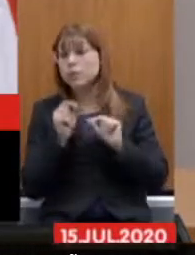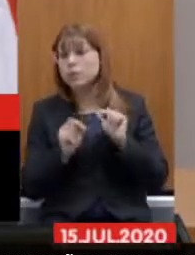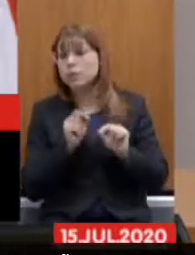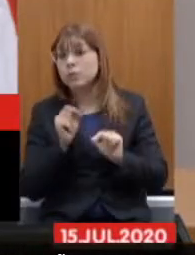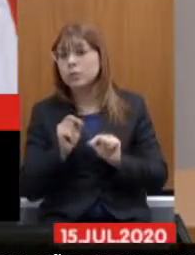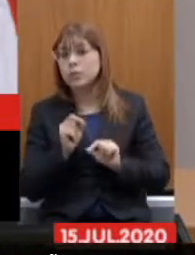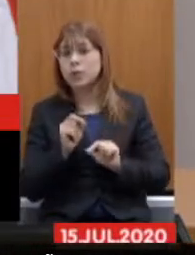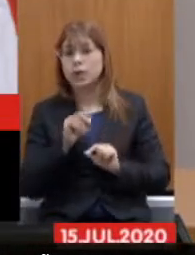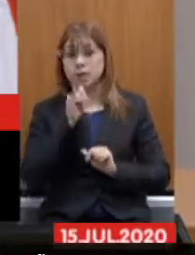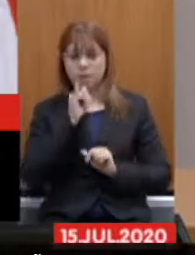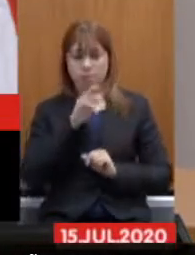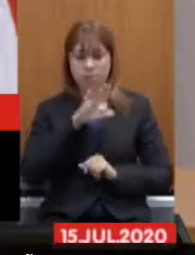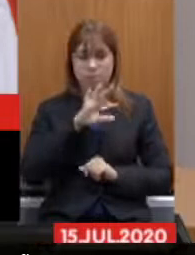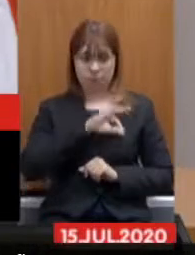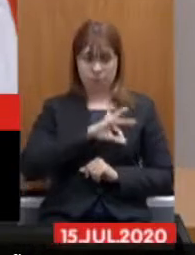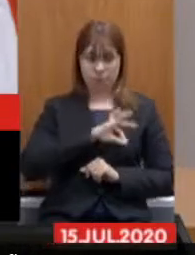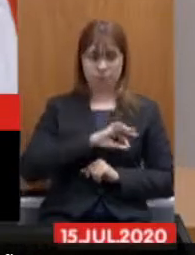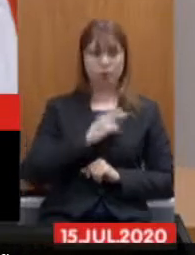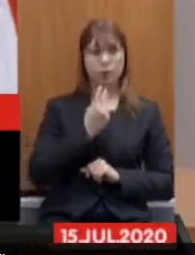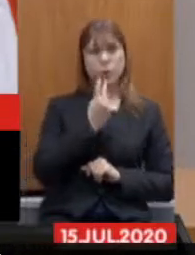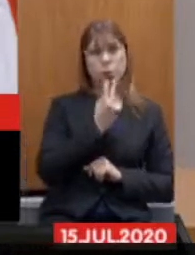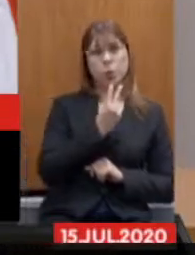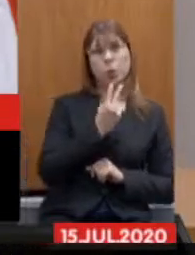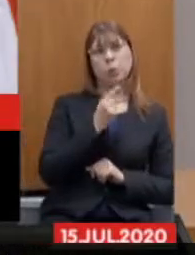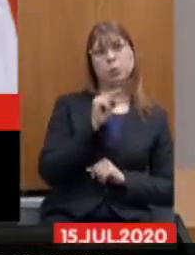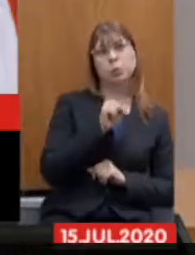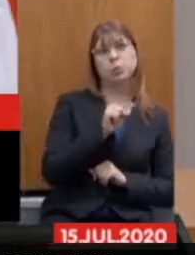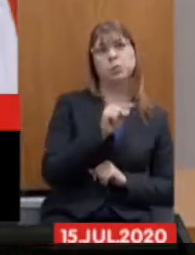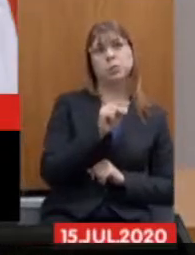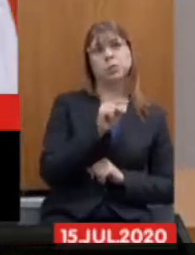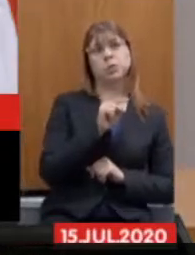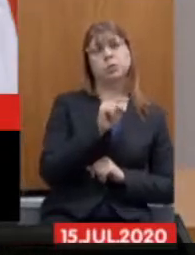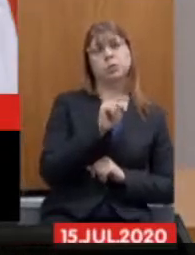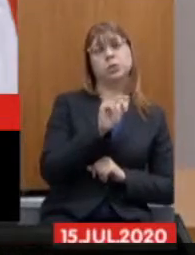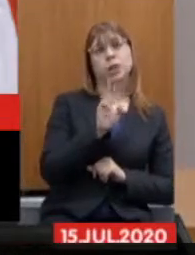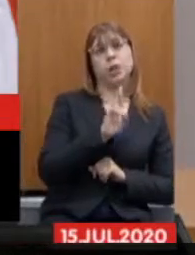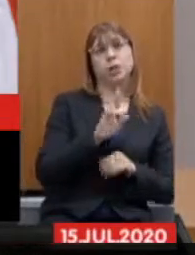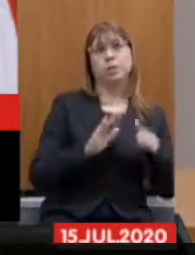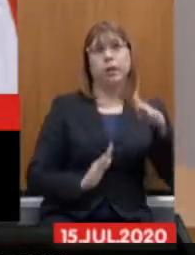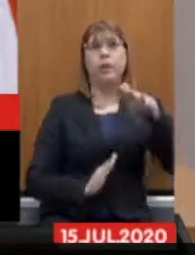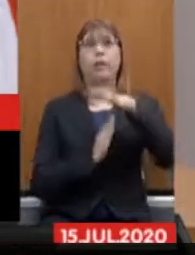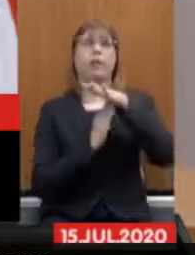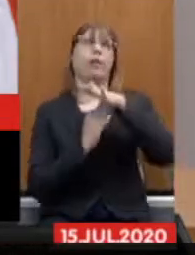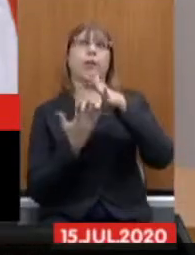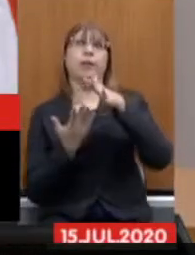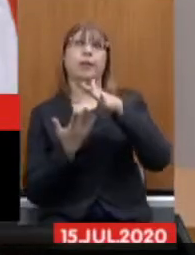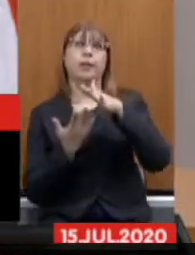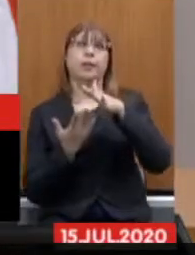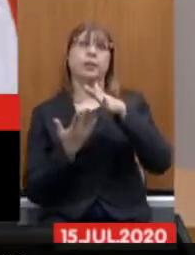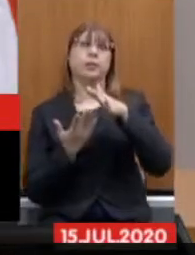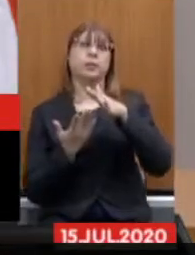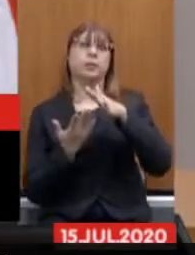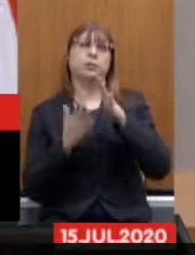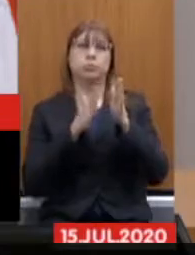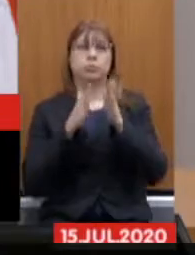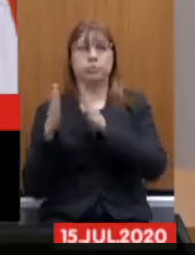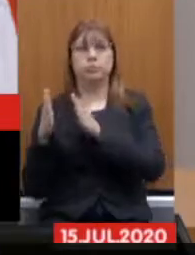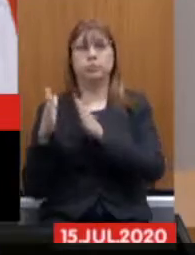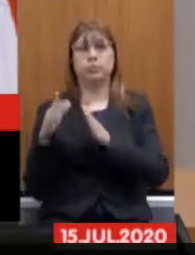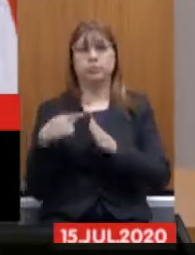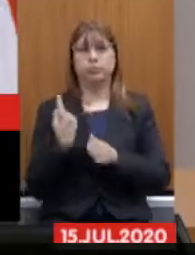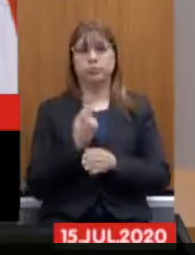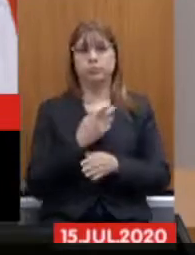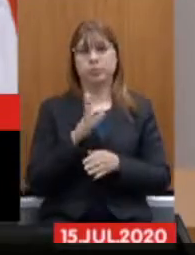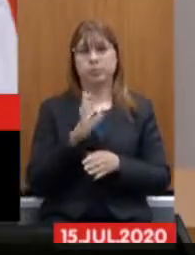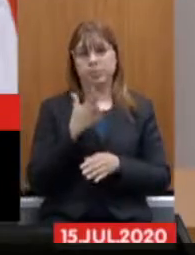pessoa que tem um vencimento de 2001 reais até o limite dor da faixa mas no nosso caso